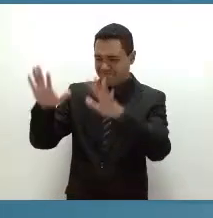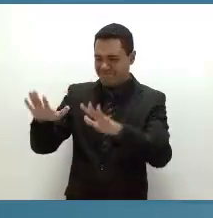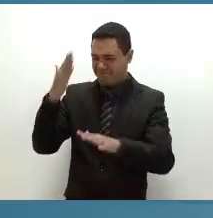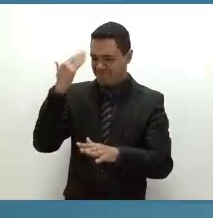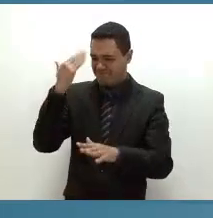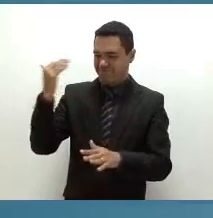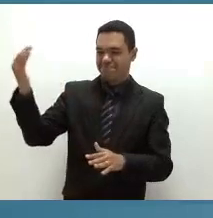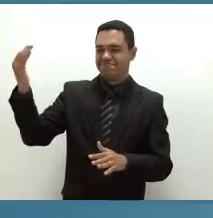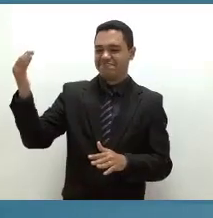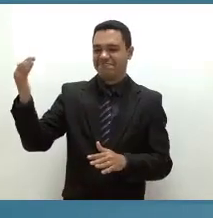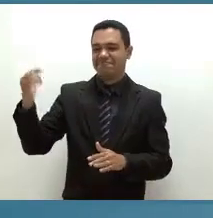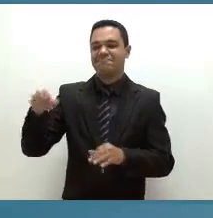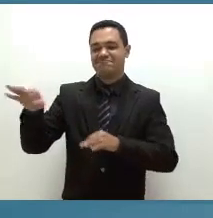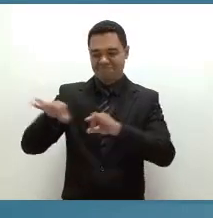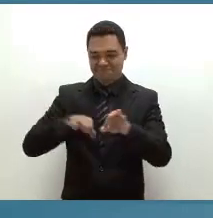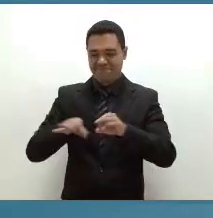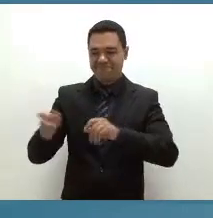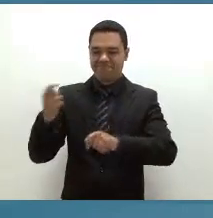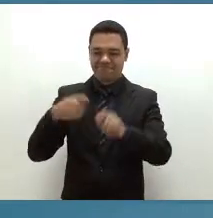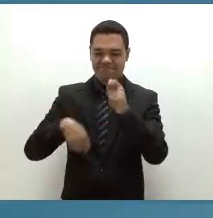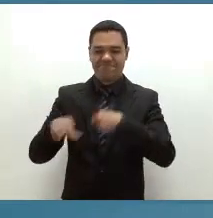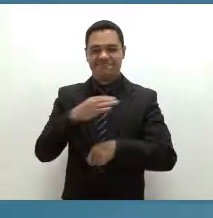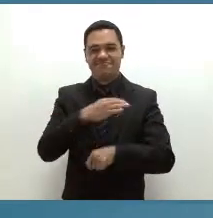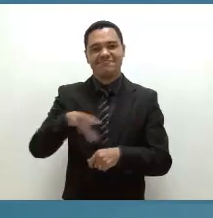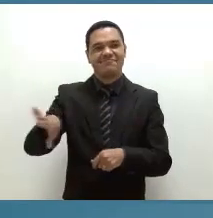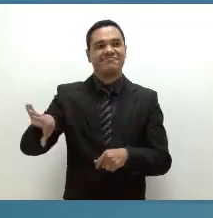sucesso na administração da corregedoria.